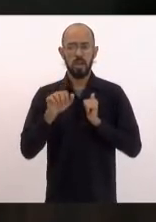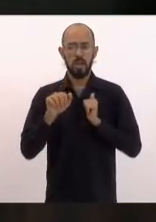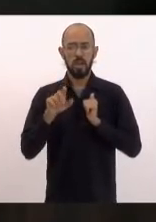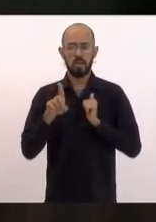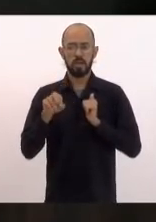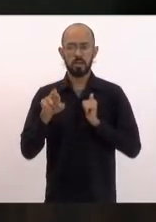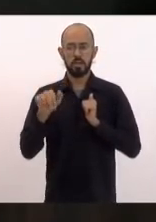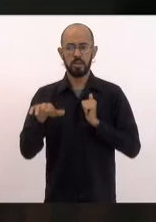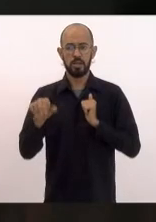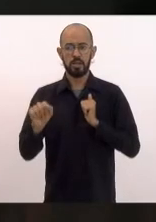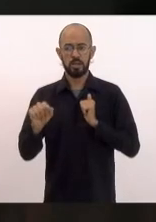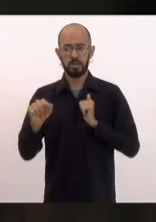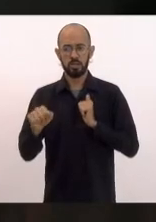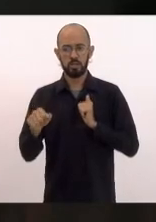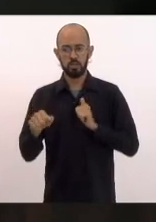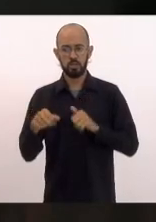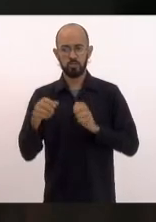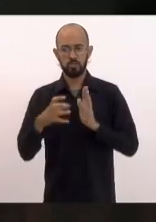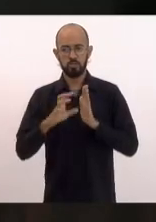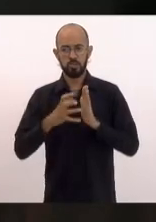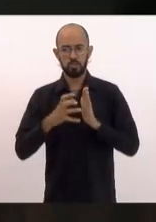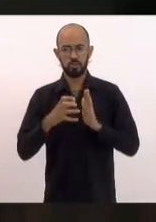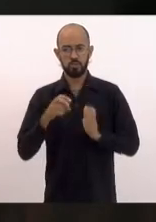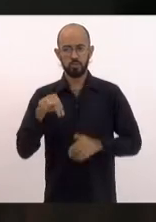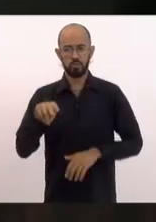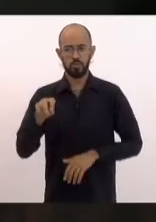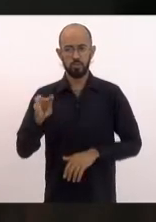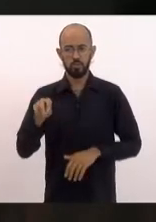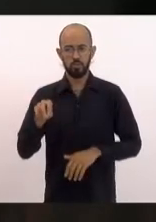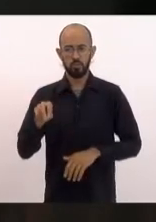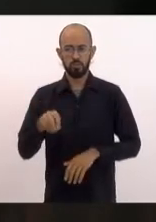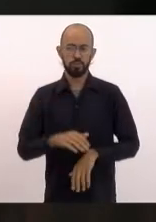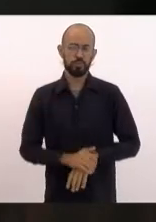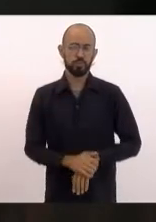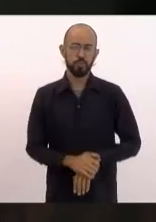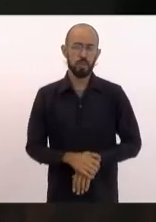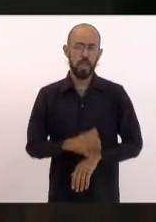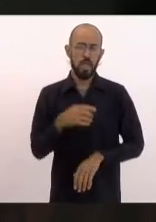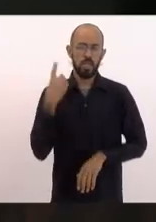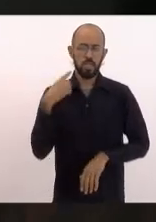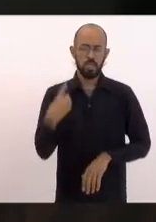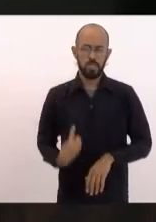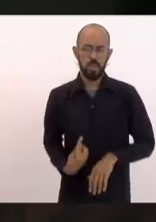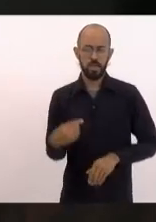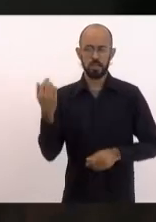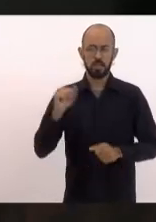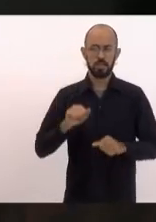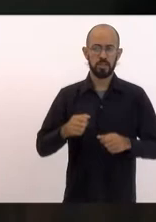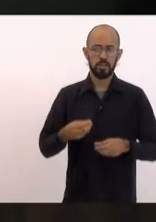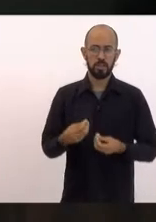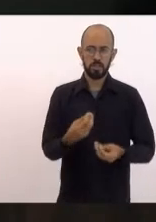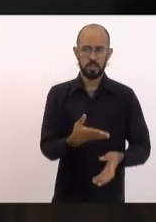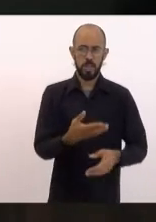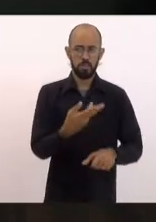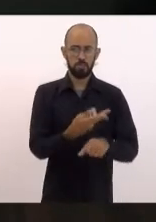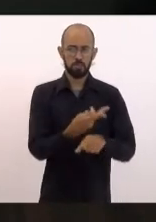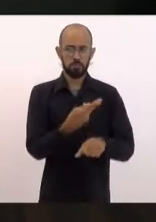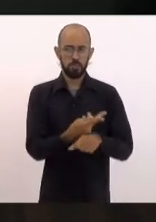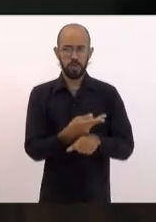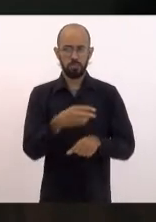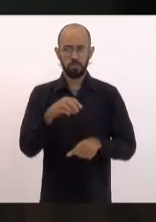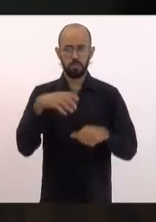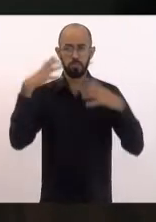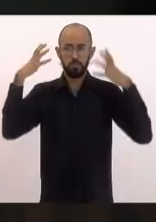Novo. Projeto de resolução 863 de 21, de autoria da deputada Dani Monteiro, que concede o prêmio Marielle Franco ao Centro de Estudos e